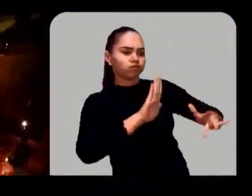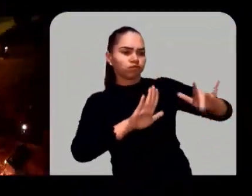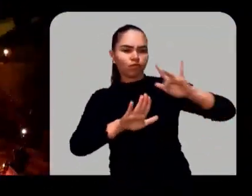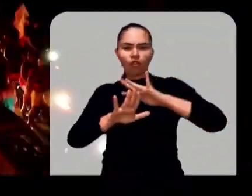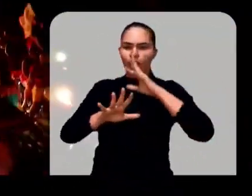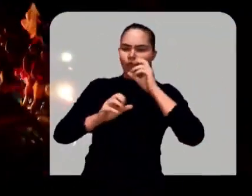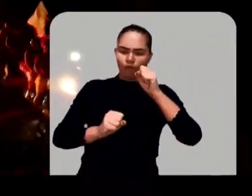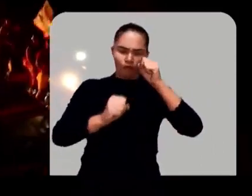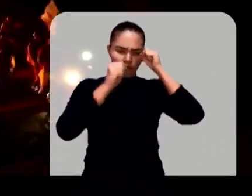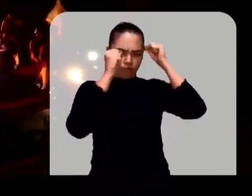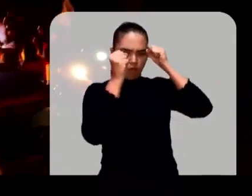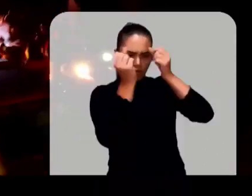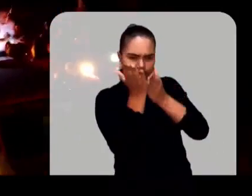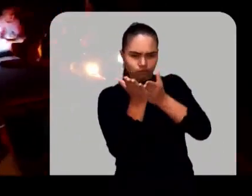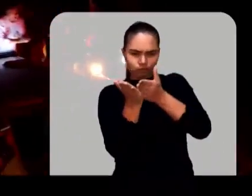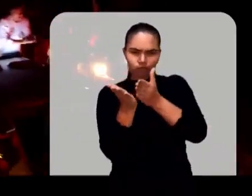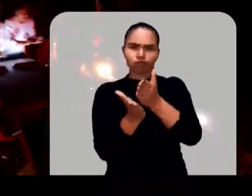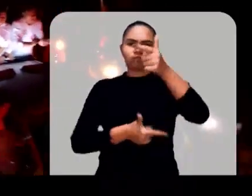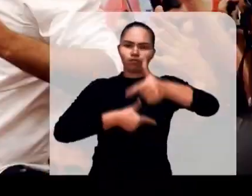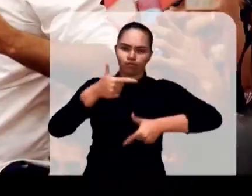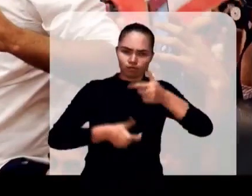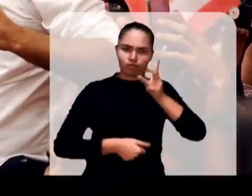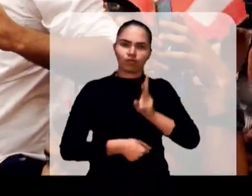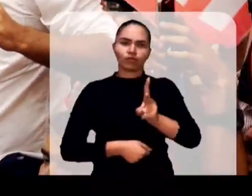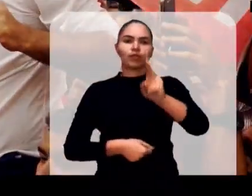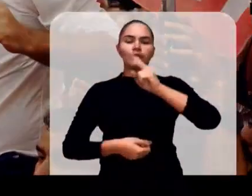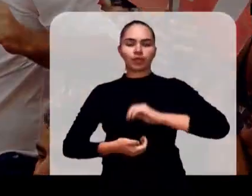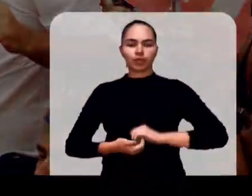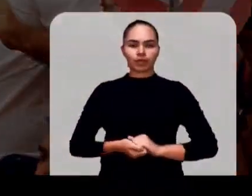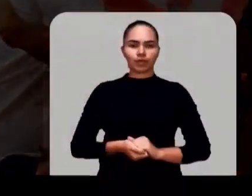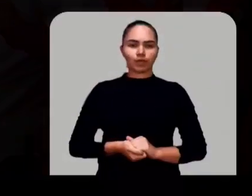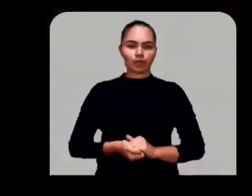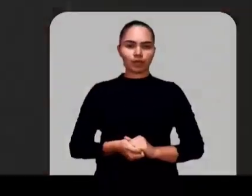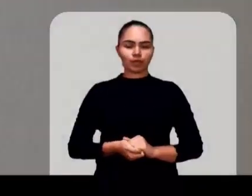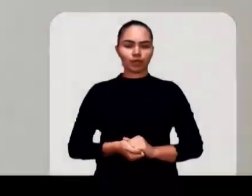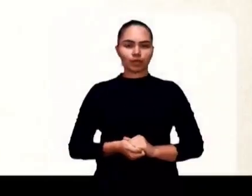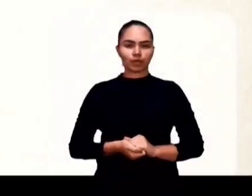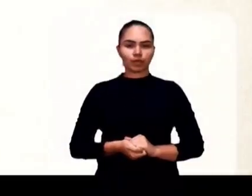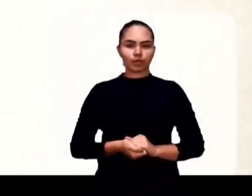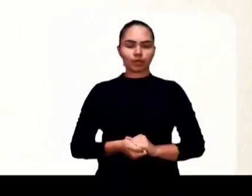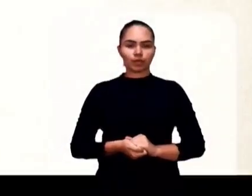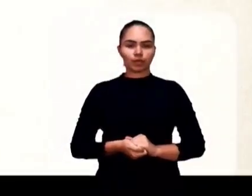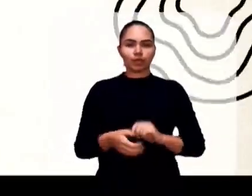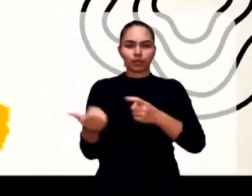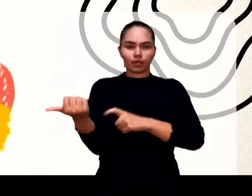mar, essa força ninguém pode parar.